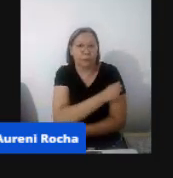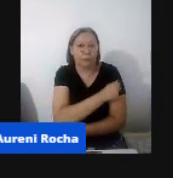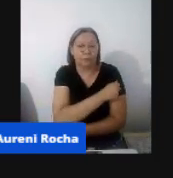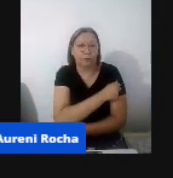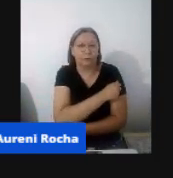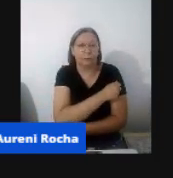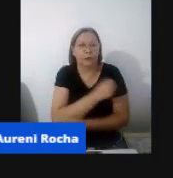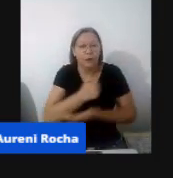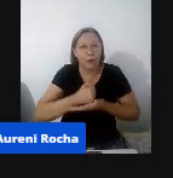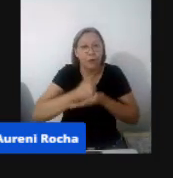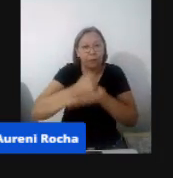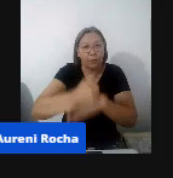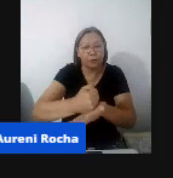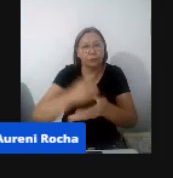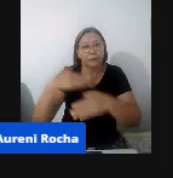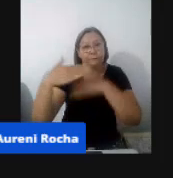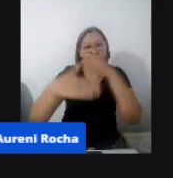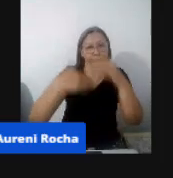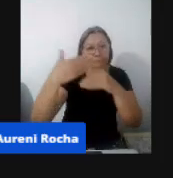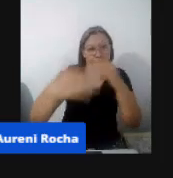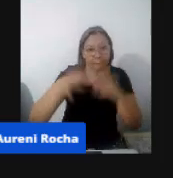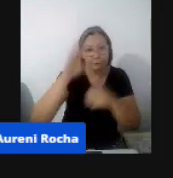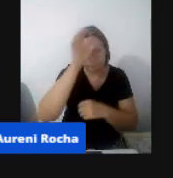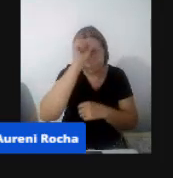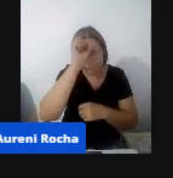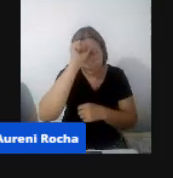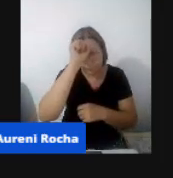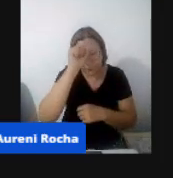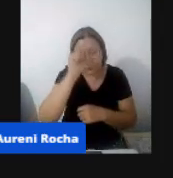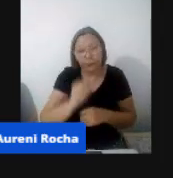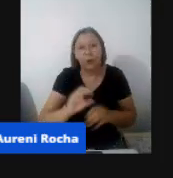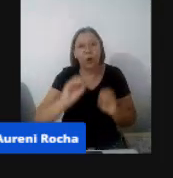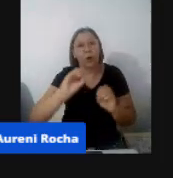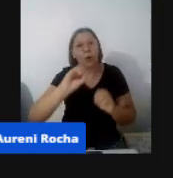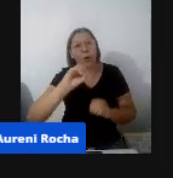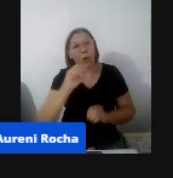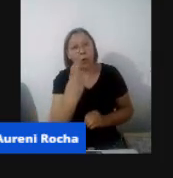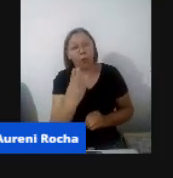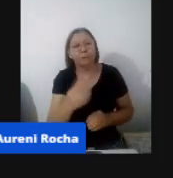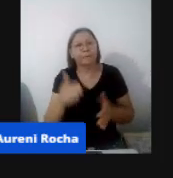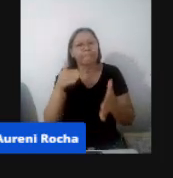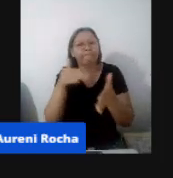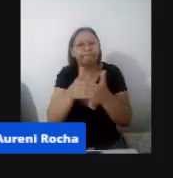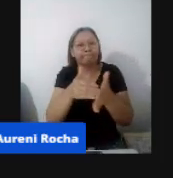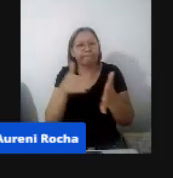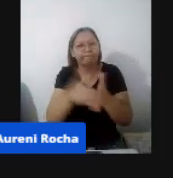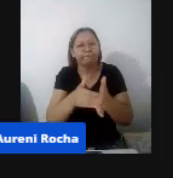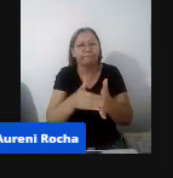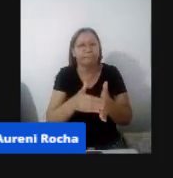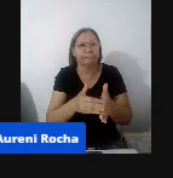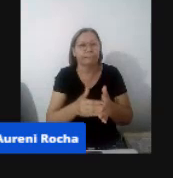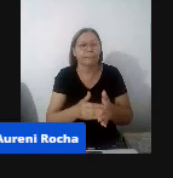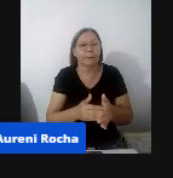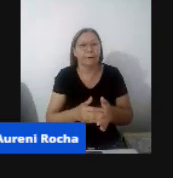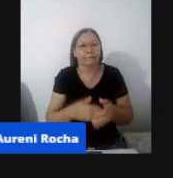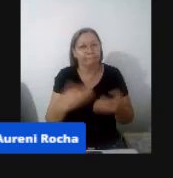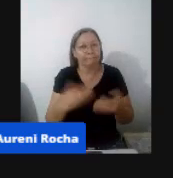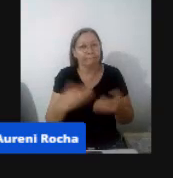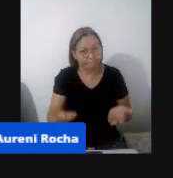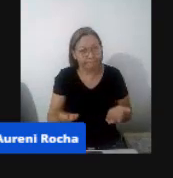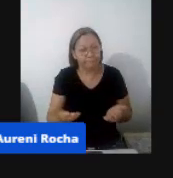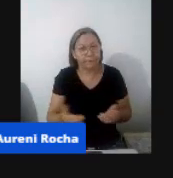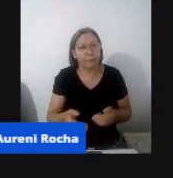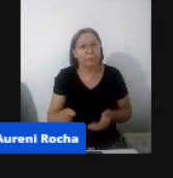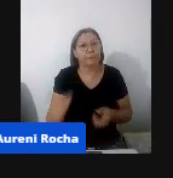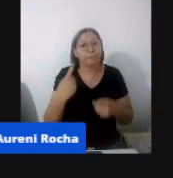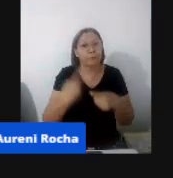dele? Ou eu criei aqui um obstáculo, acho que epistemológico? Porque, na verdade, lá